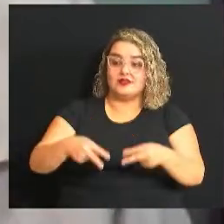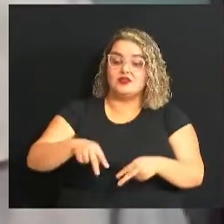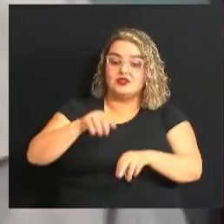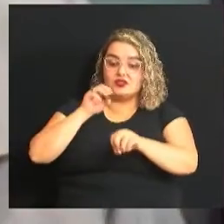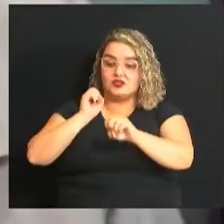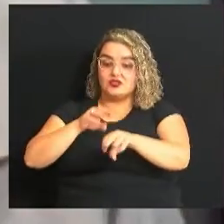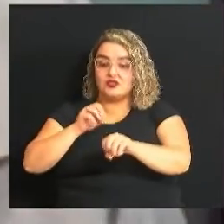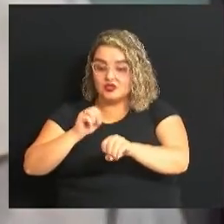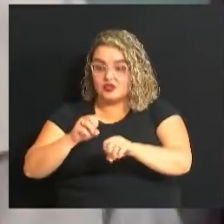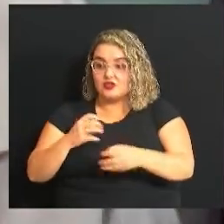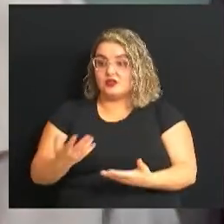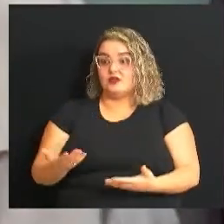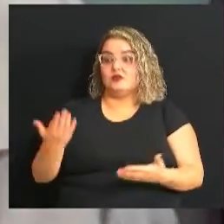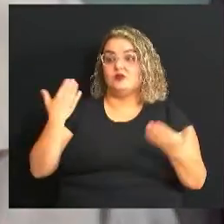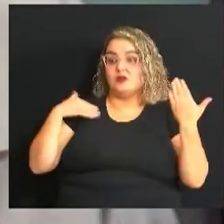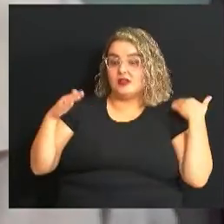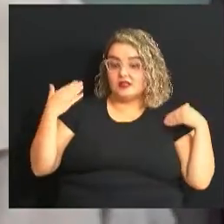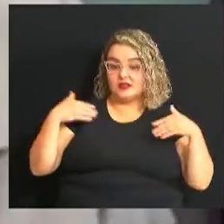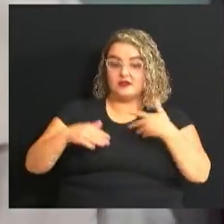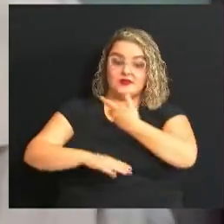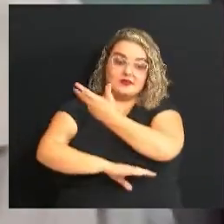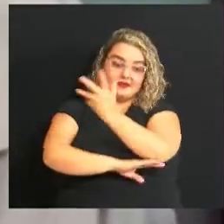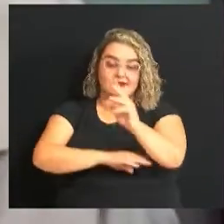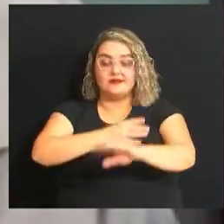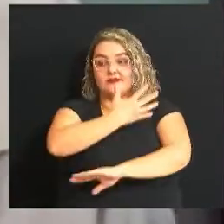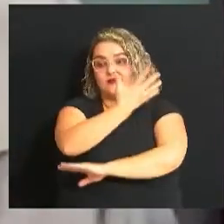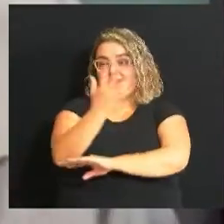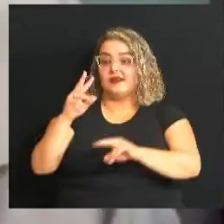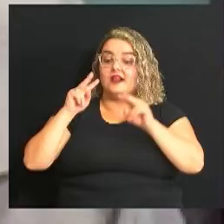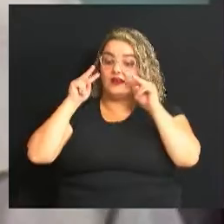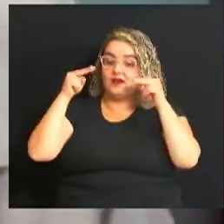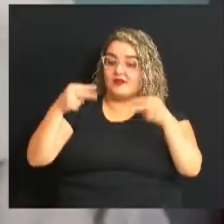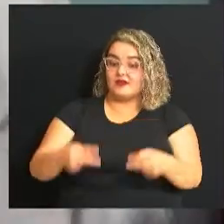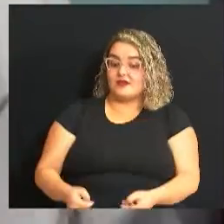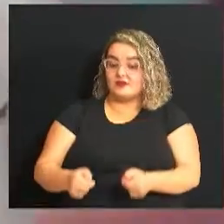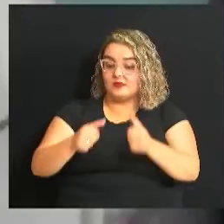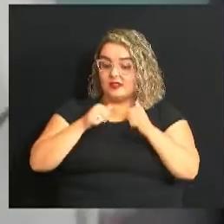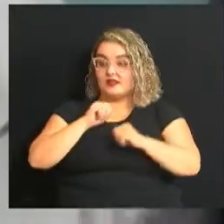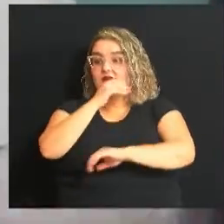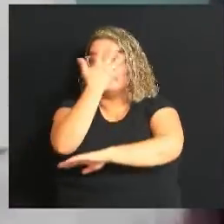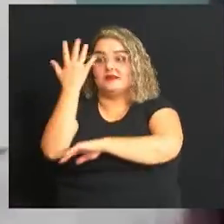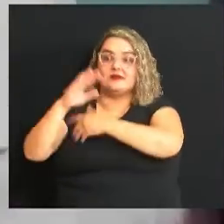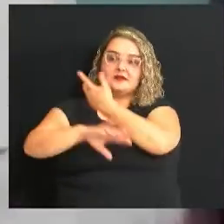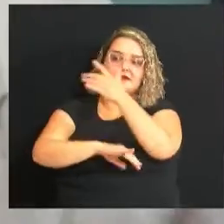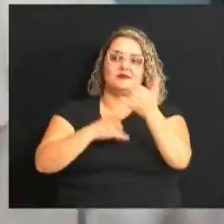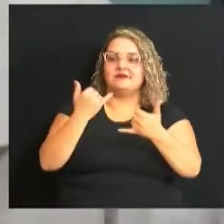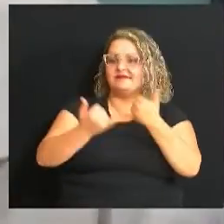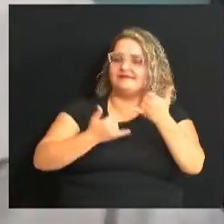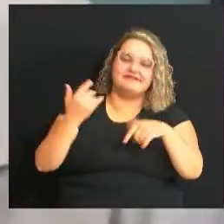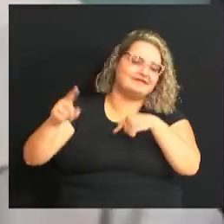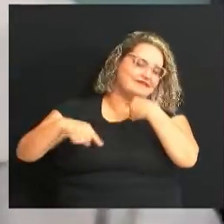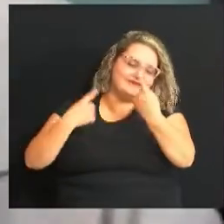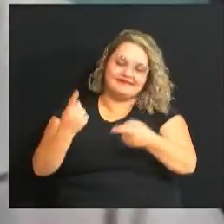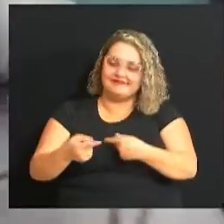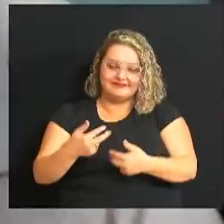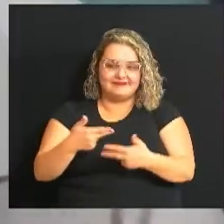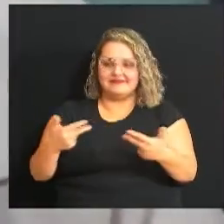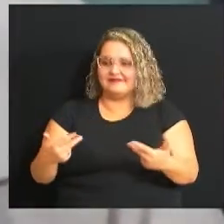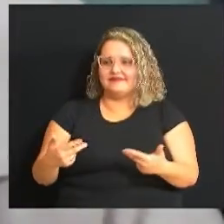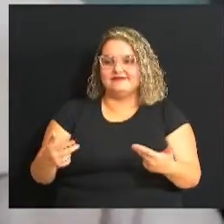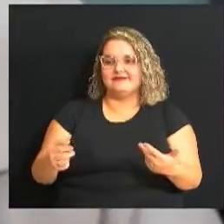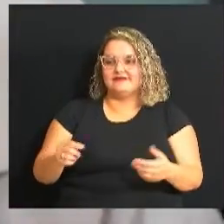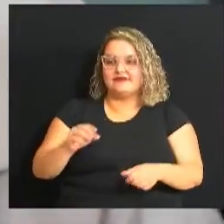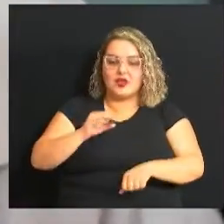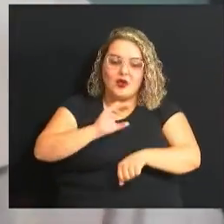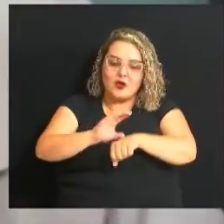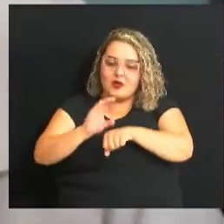educação, passeio pelos bosques, reconhecendo os benefícios das árvores, brincadeiras e por aí vai. Muitos minicursos,